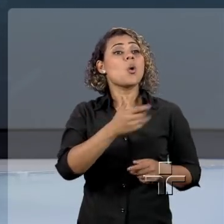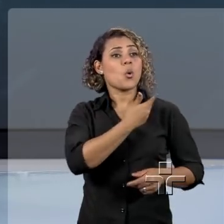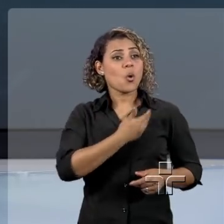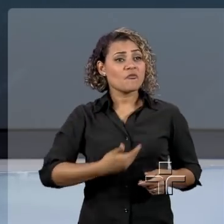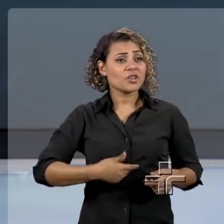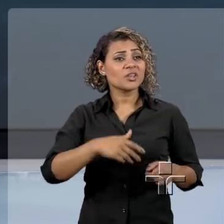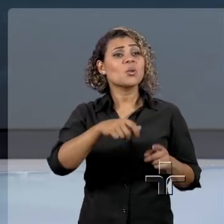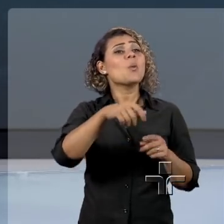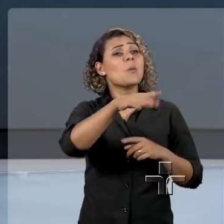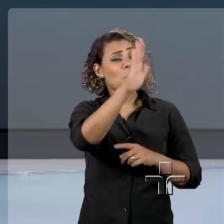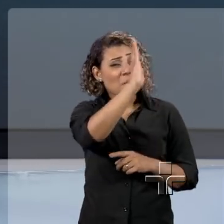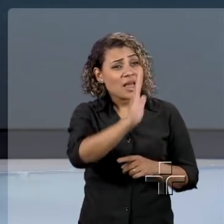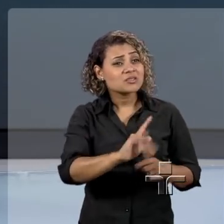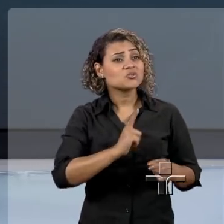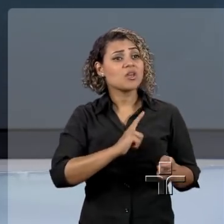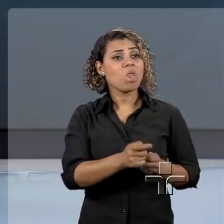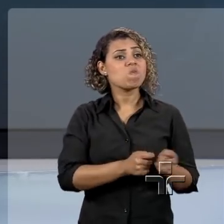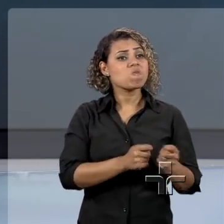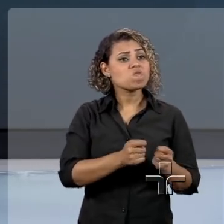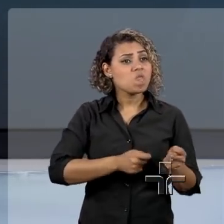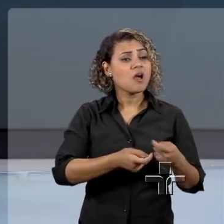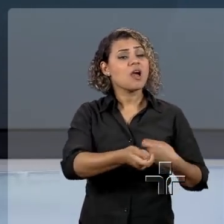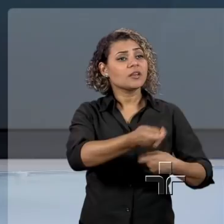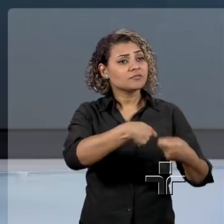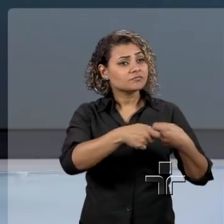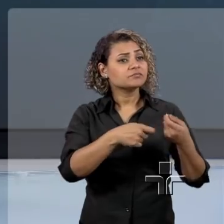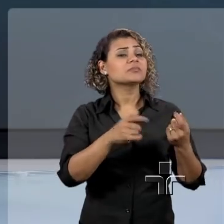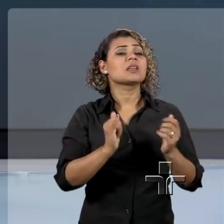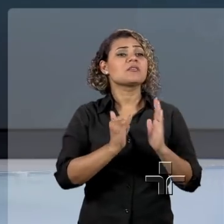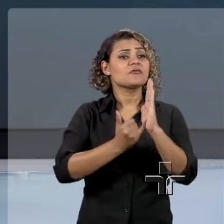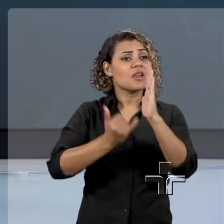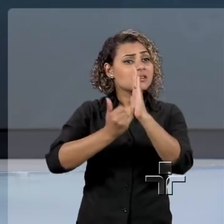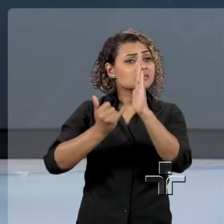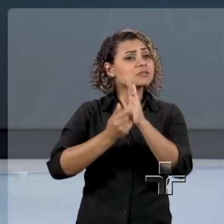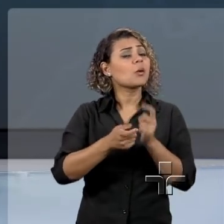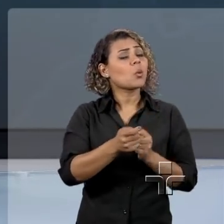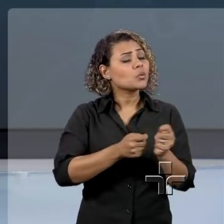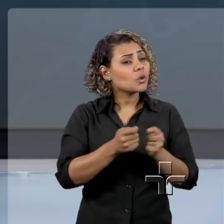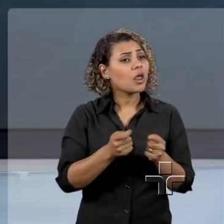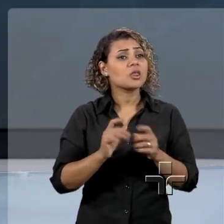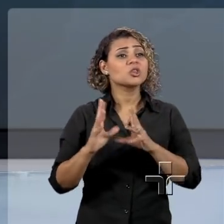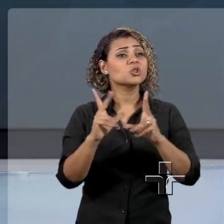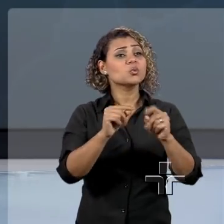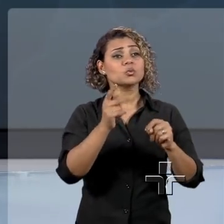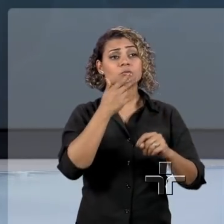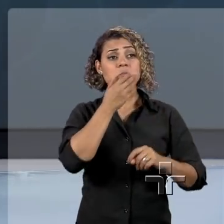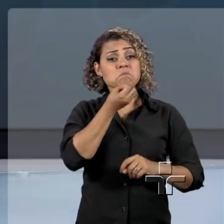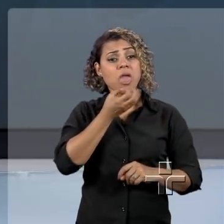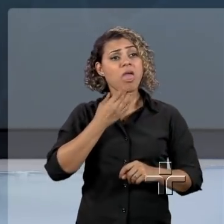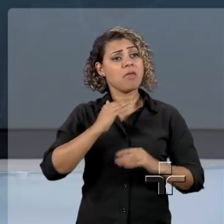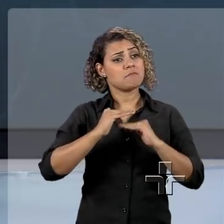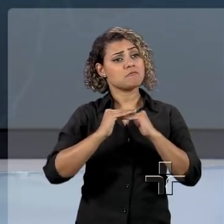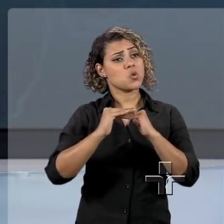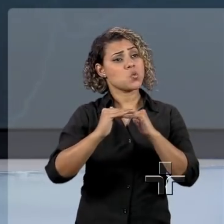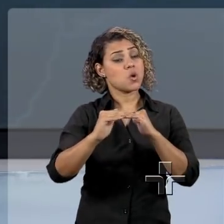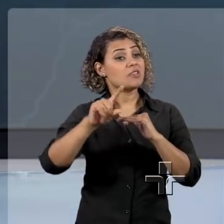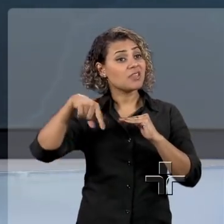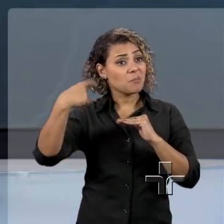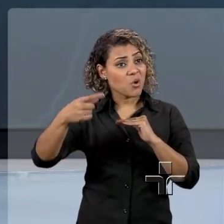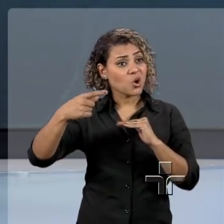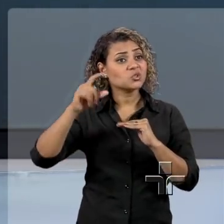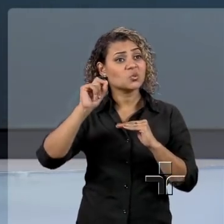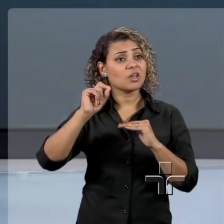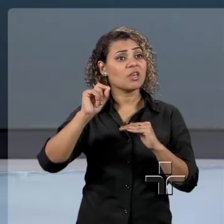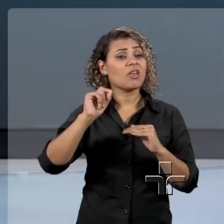uma economia estabilizada, a primeira narrativa, recebemos uma herança maldita. E passaram 20 anos batendo no Fernando Henrique,